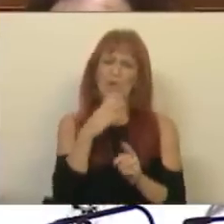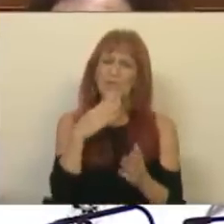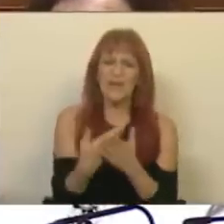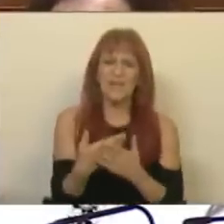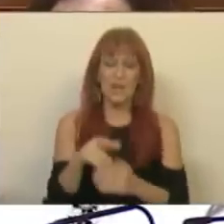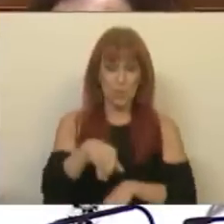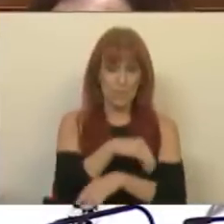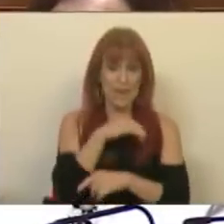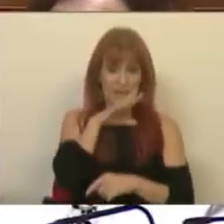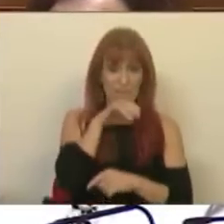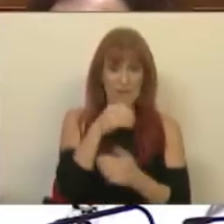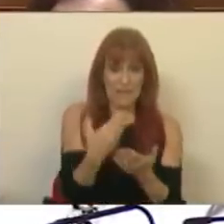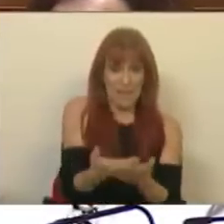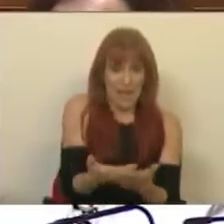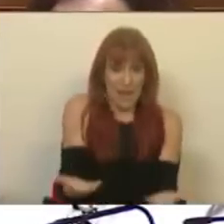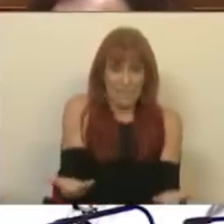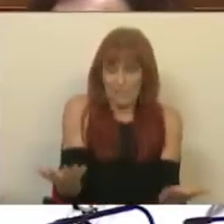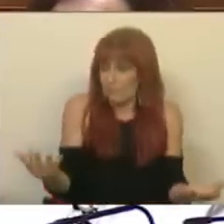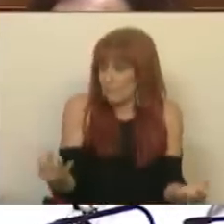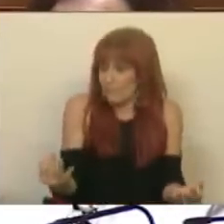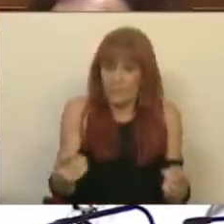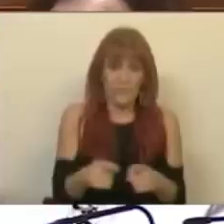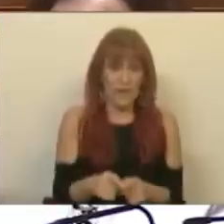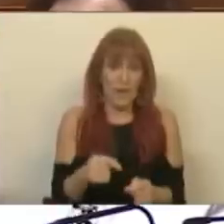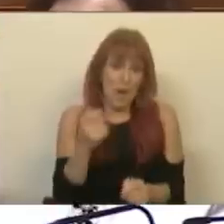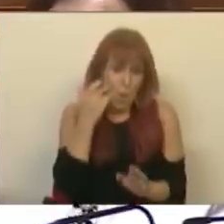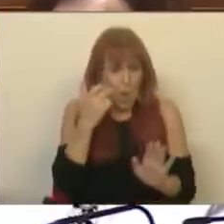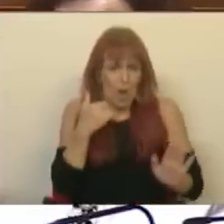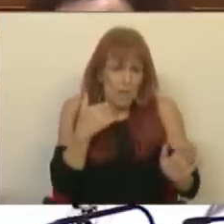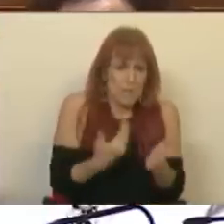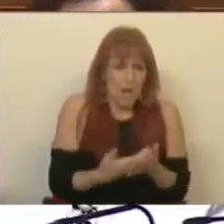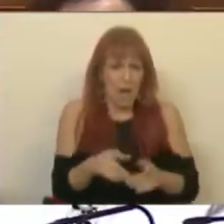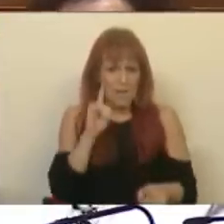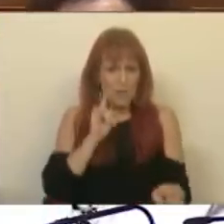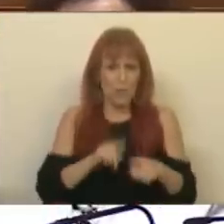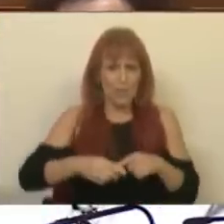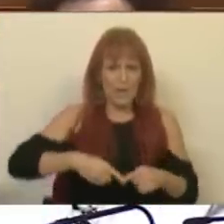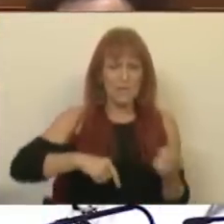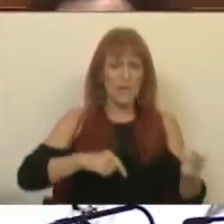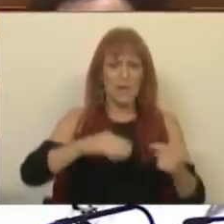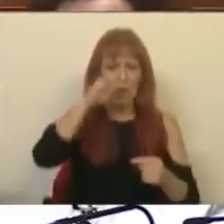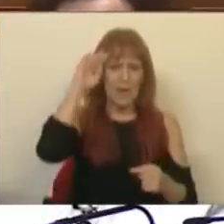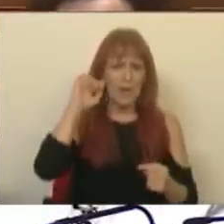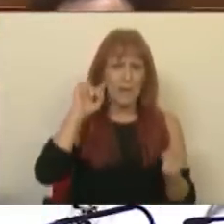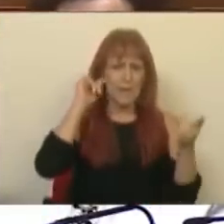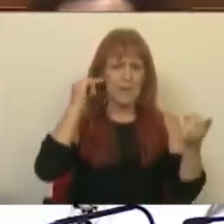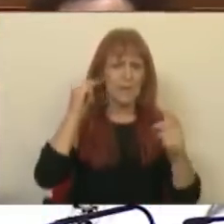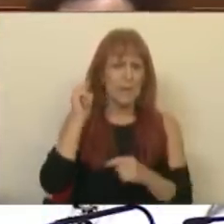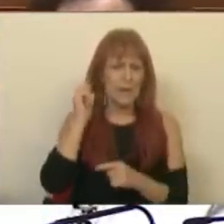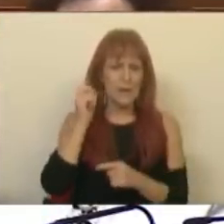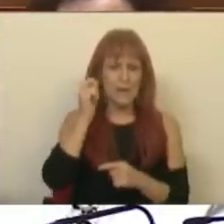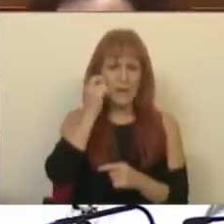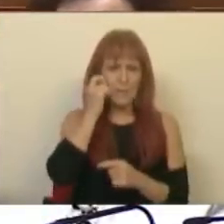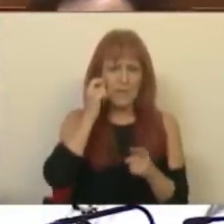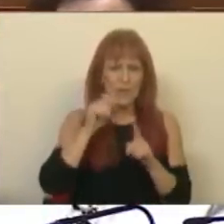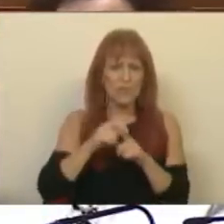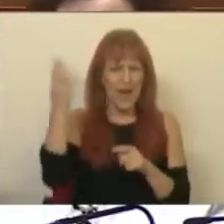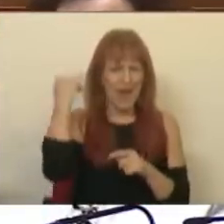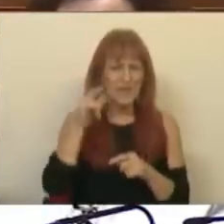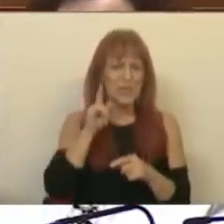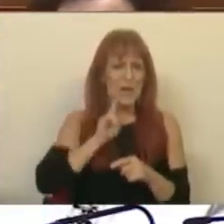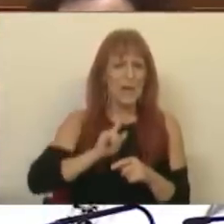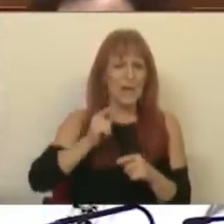para os médicos de família aliás ou seja feita a deputada na altura era ministra para os médicos de família